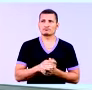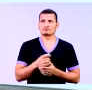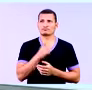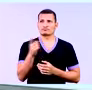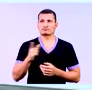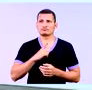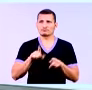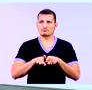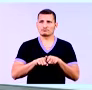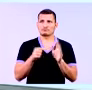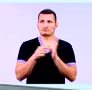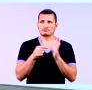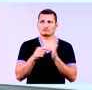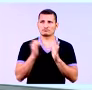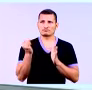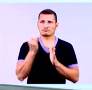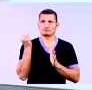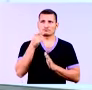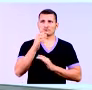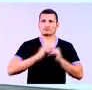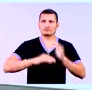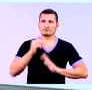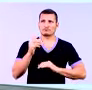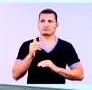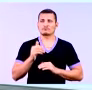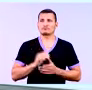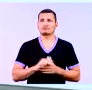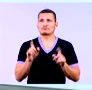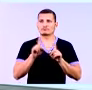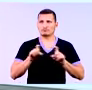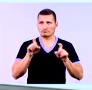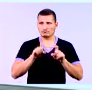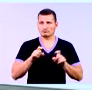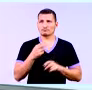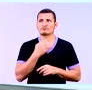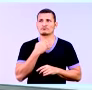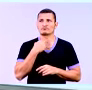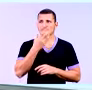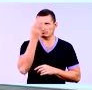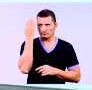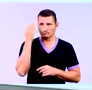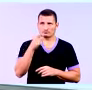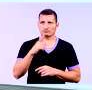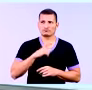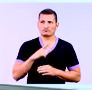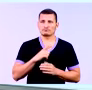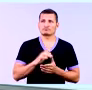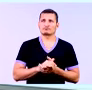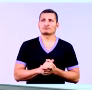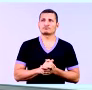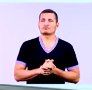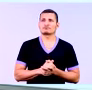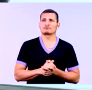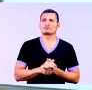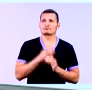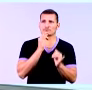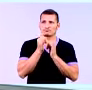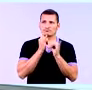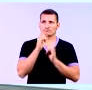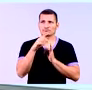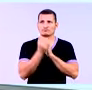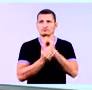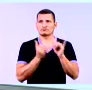também de uma ferramenta importante, você como profissional de informática para a internet não pode esquecer que você tem uma fonte de informação valiosa que é a